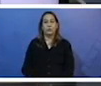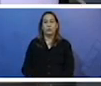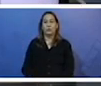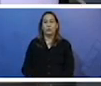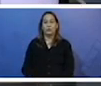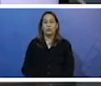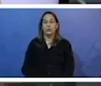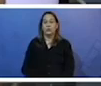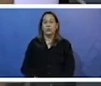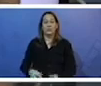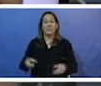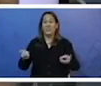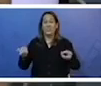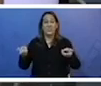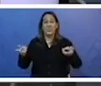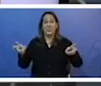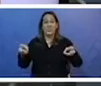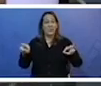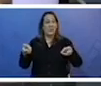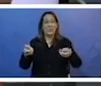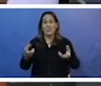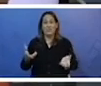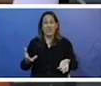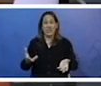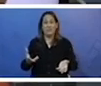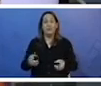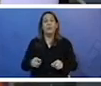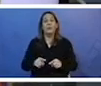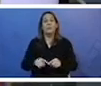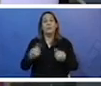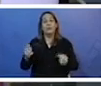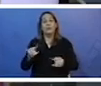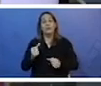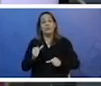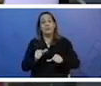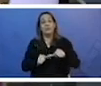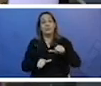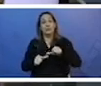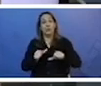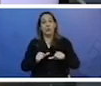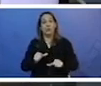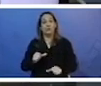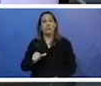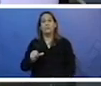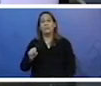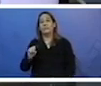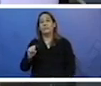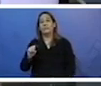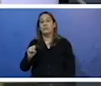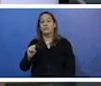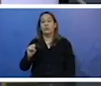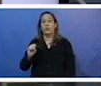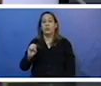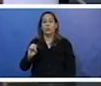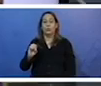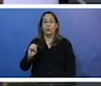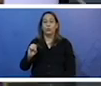querer, sem perceber, troca o O pelo I. Então, vamos lá escrever